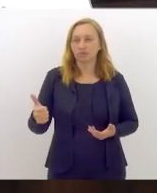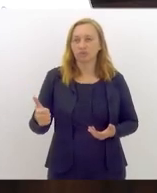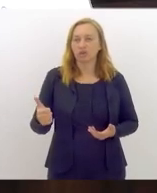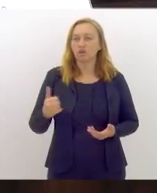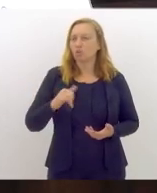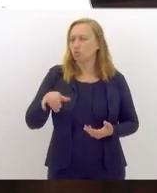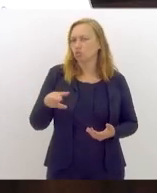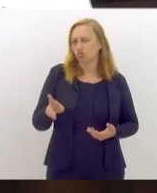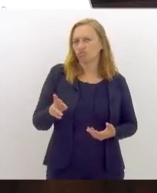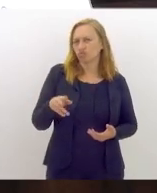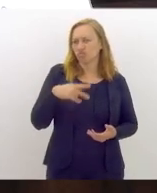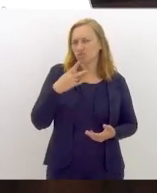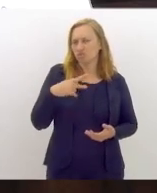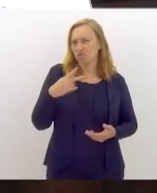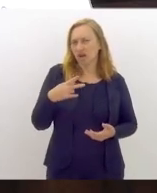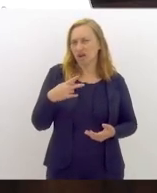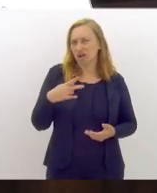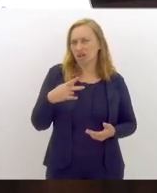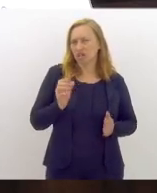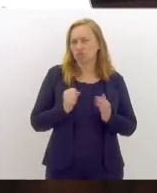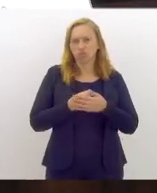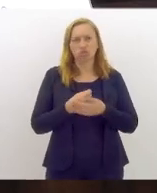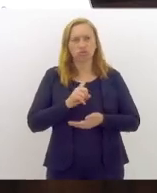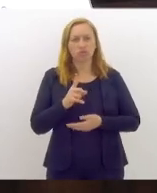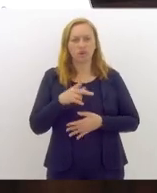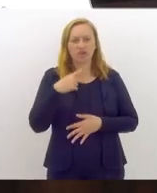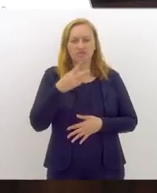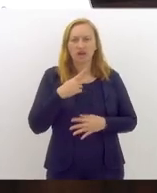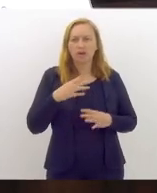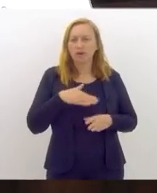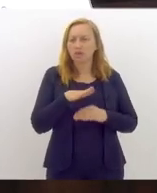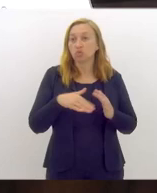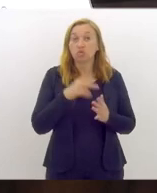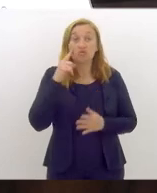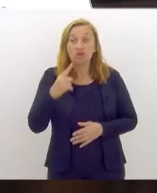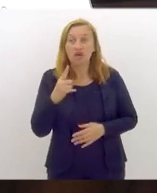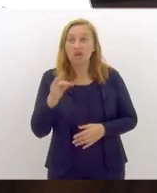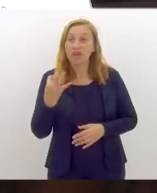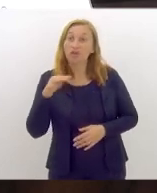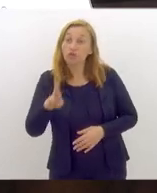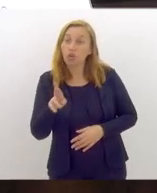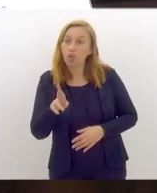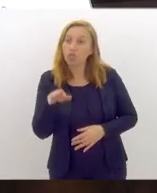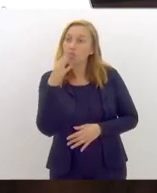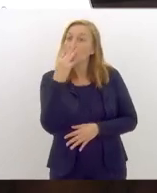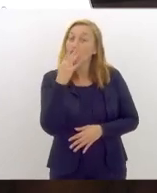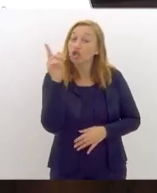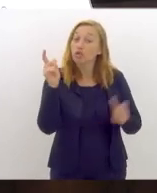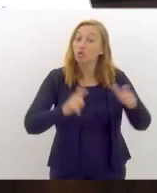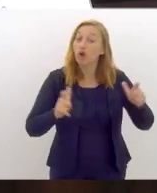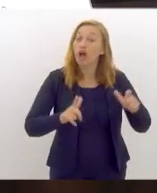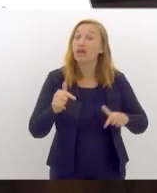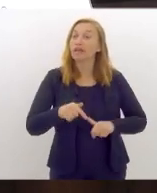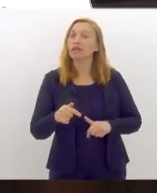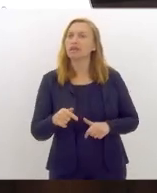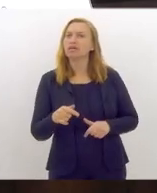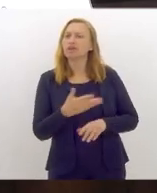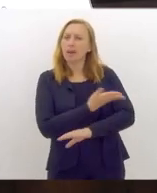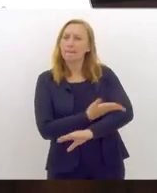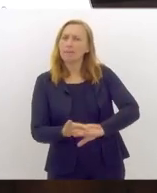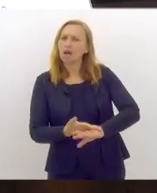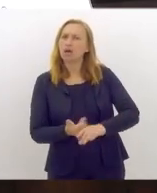não fala por trás ele fala na frente e ele falou na frente de todo mundo eleitou Vamos colorir esse bagulho aqui hein esse bagulho tá muito branco